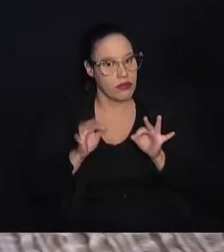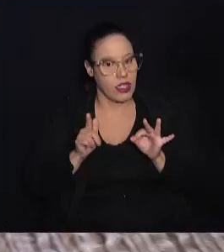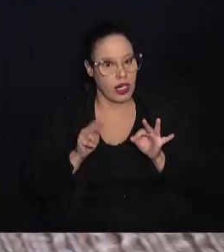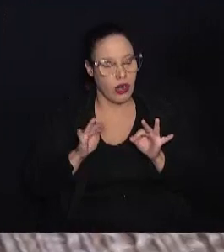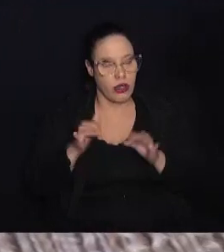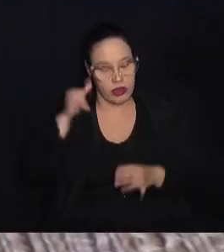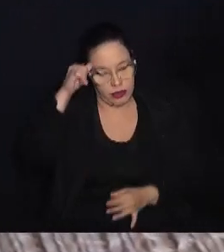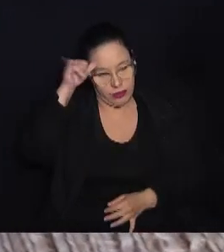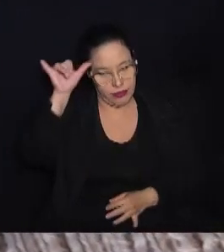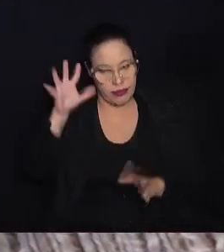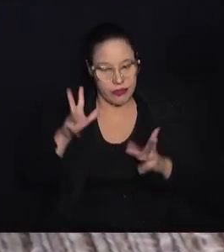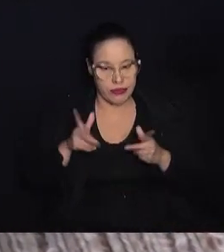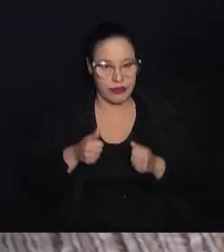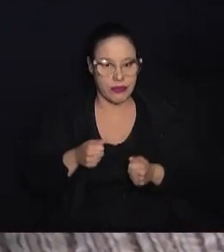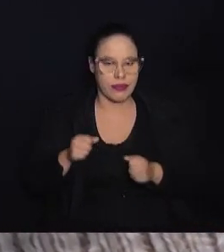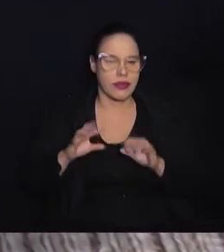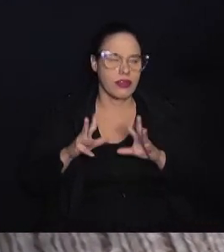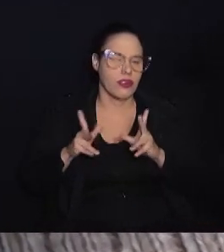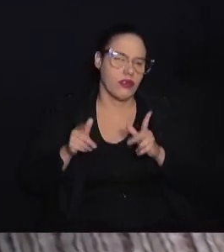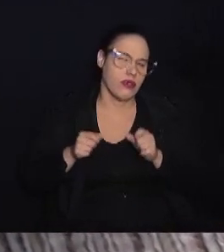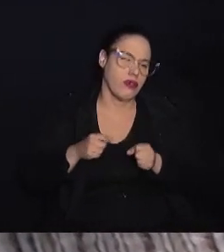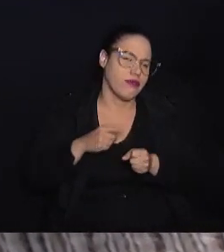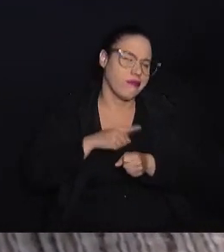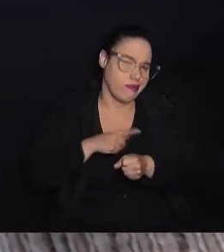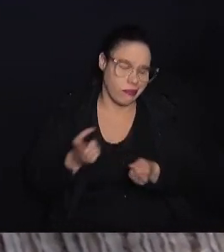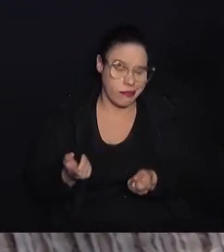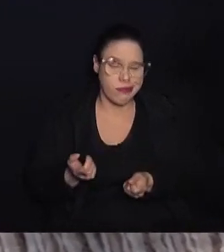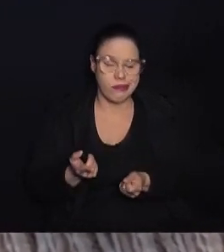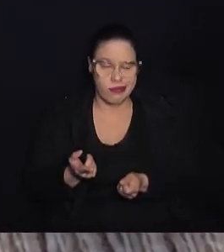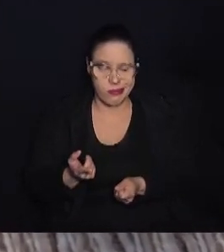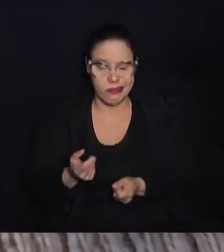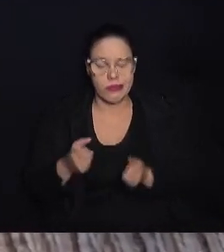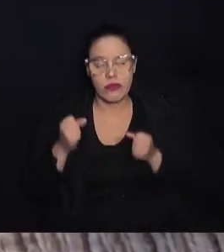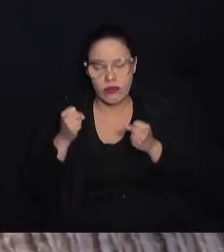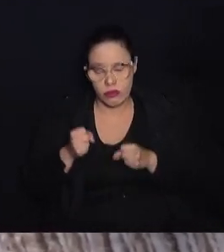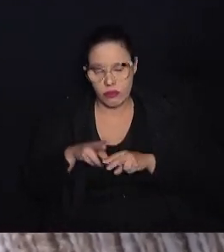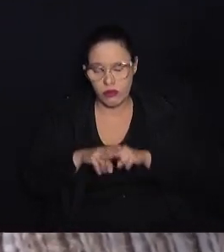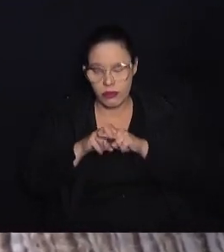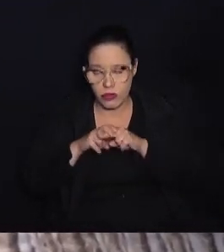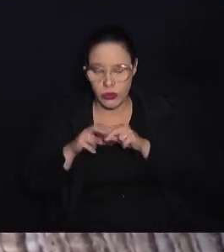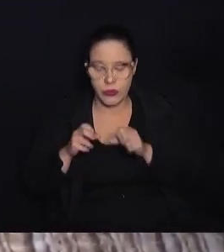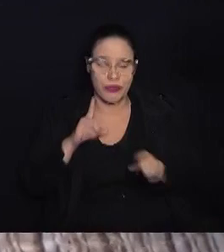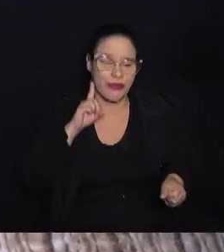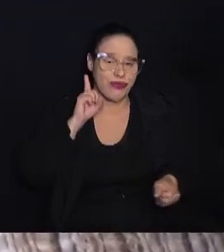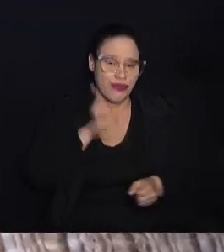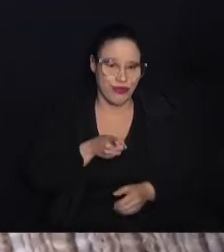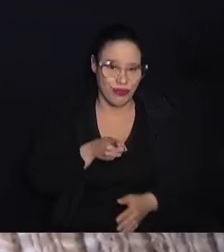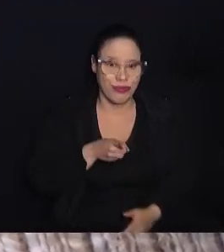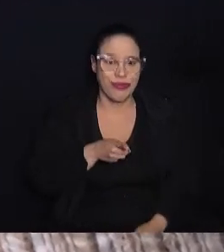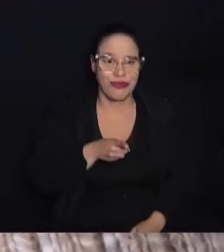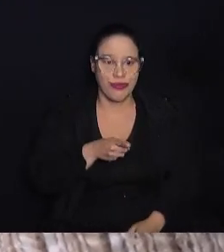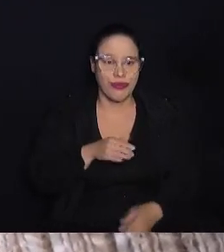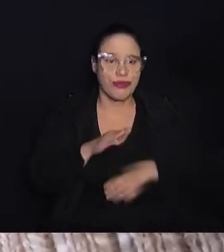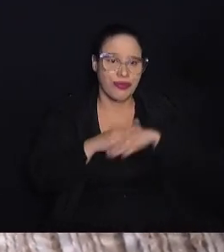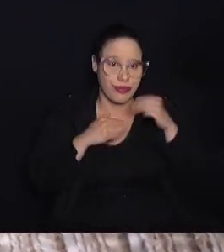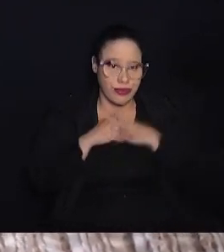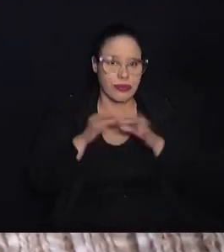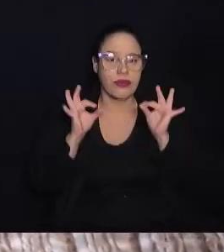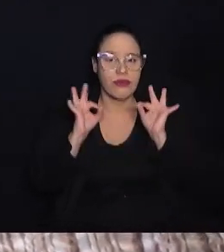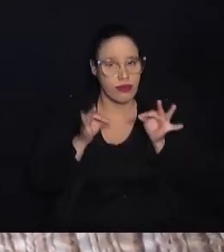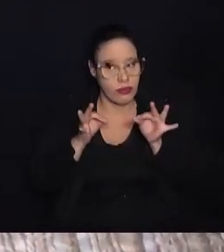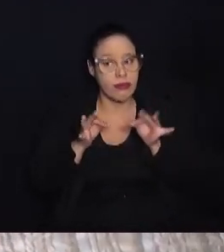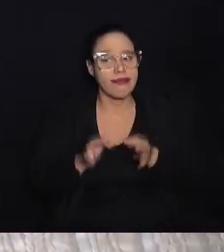gente pode prevenir tudo isso na grande maioria das vezes. Por isso que é importante a gente diagnosticar e